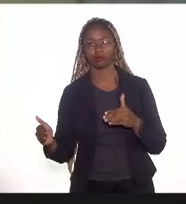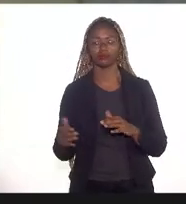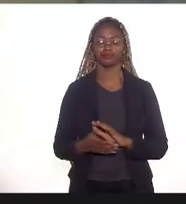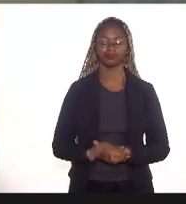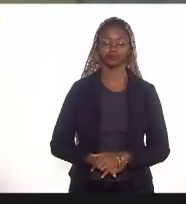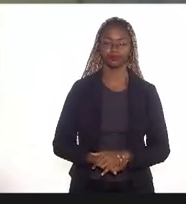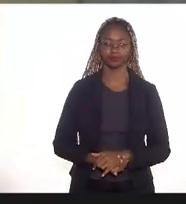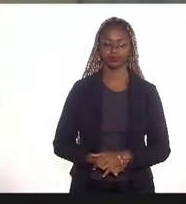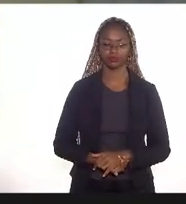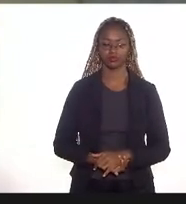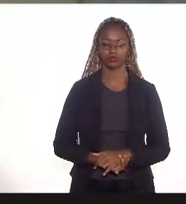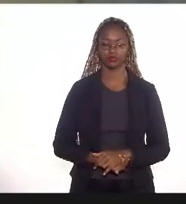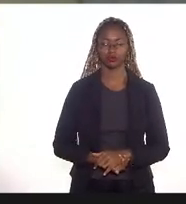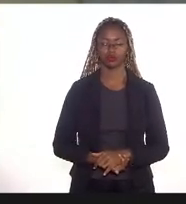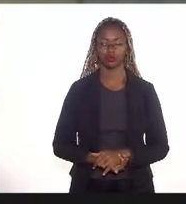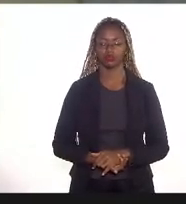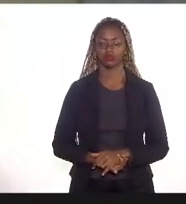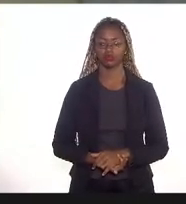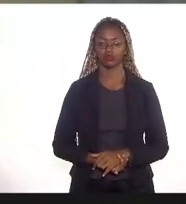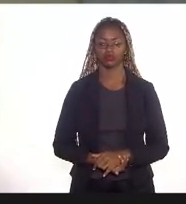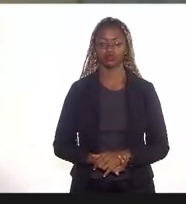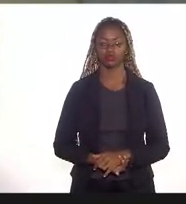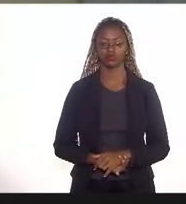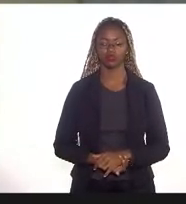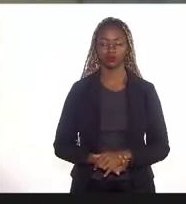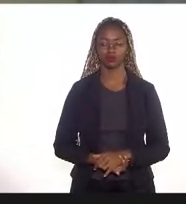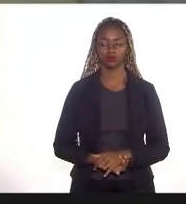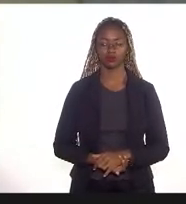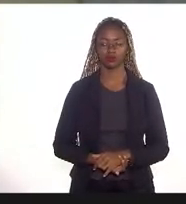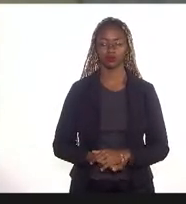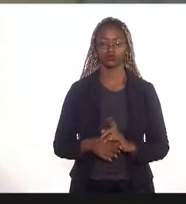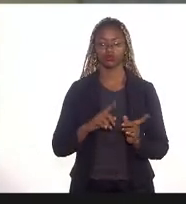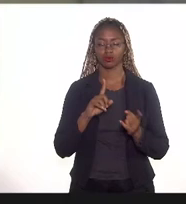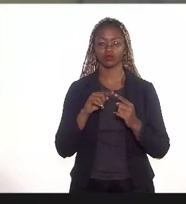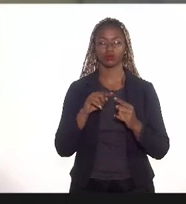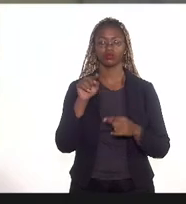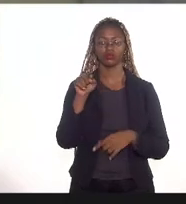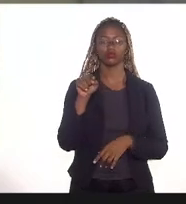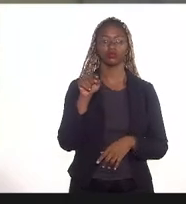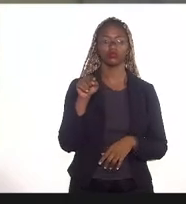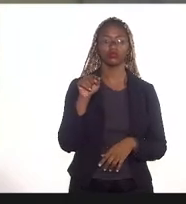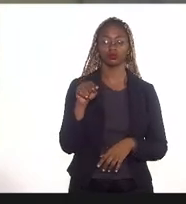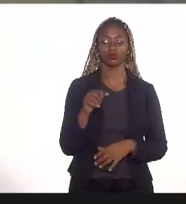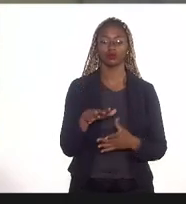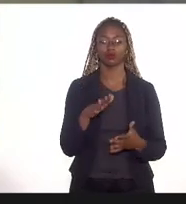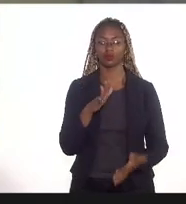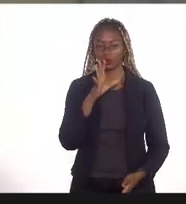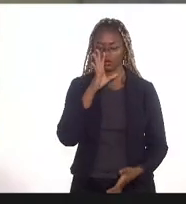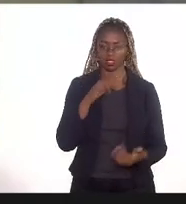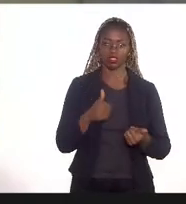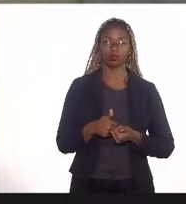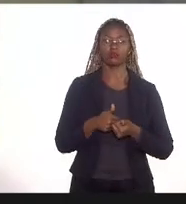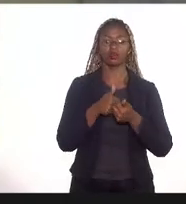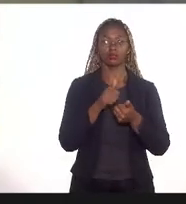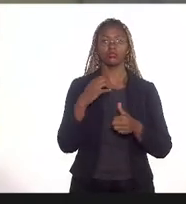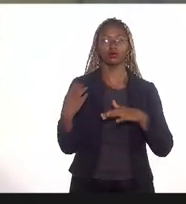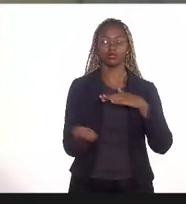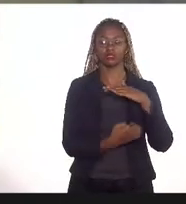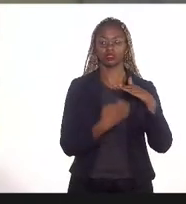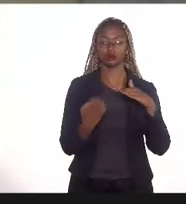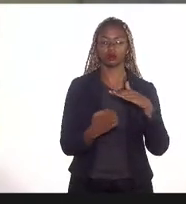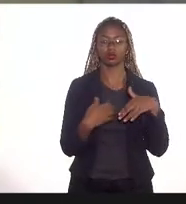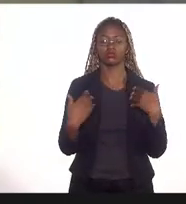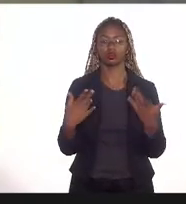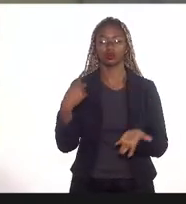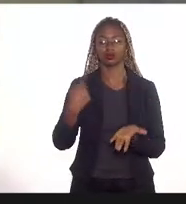Valdec, em relação à questão exatamente do acompanhamento dessas empresas, quais foram